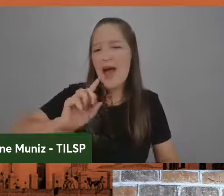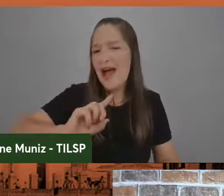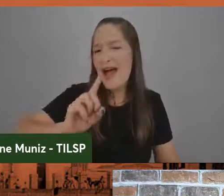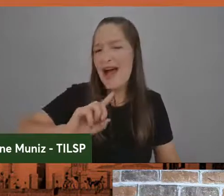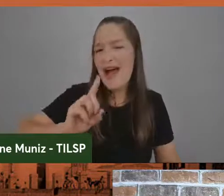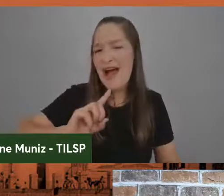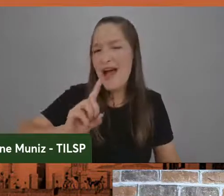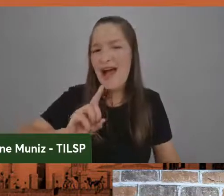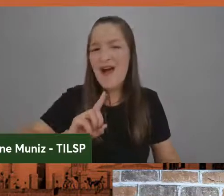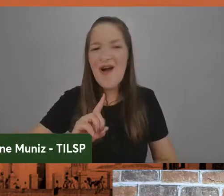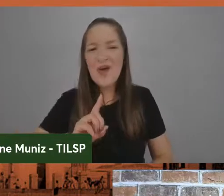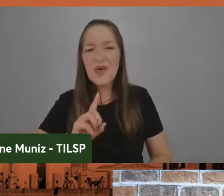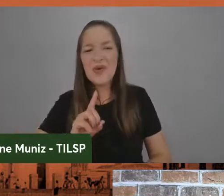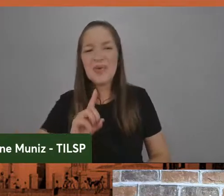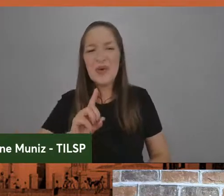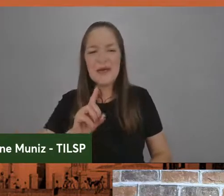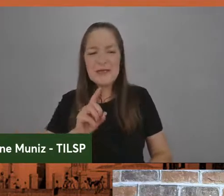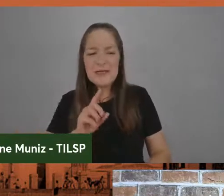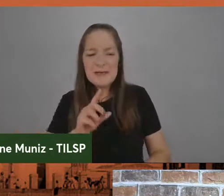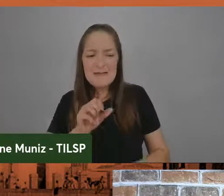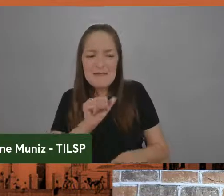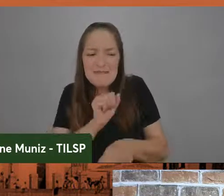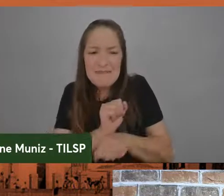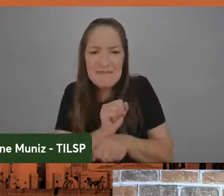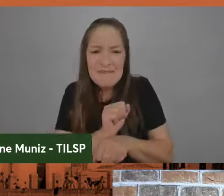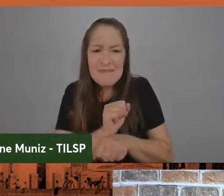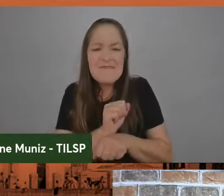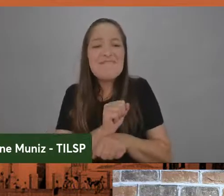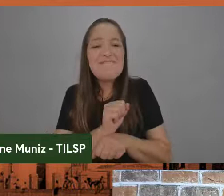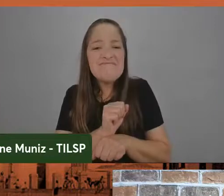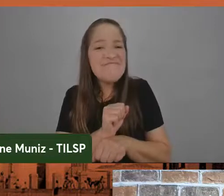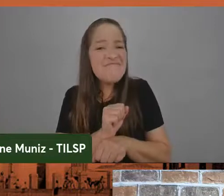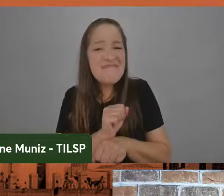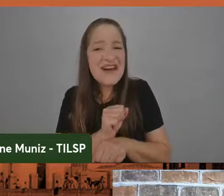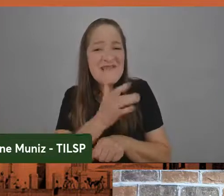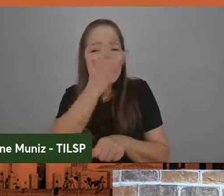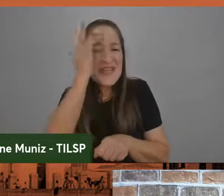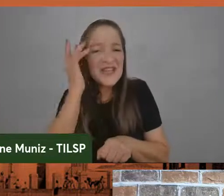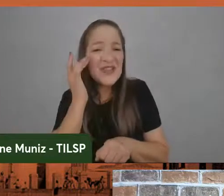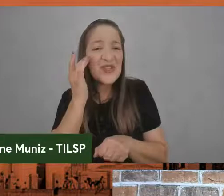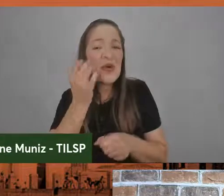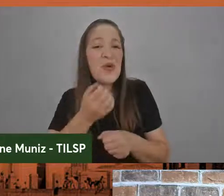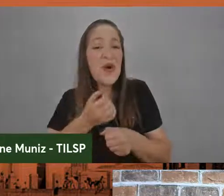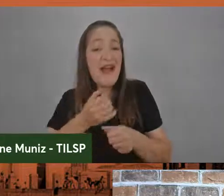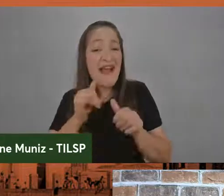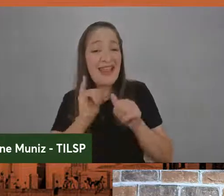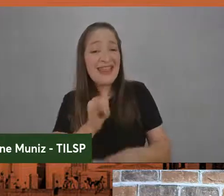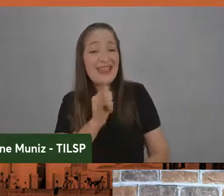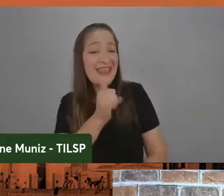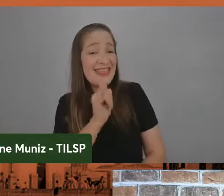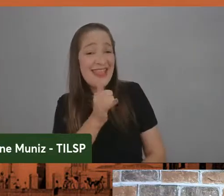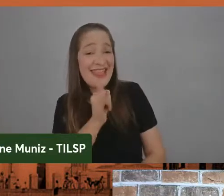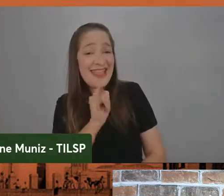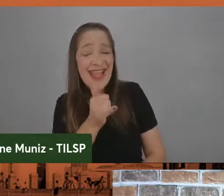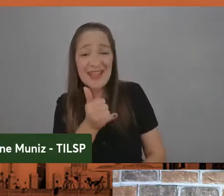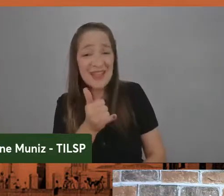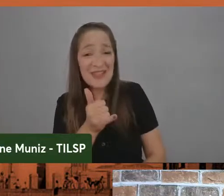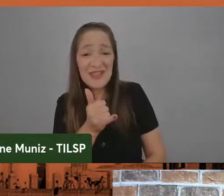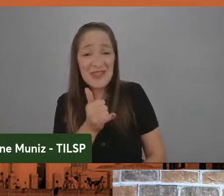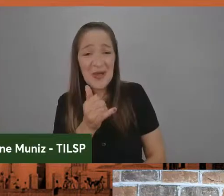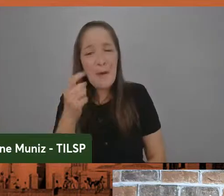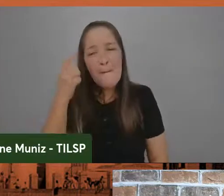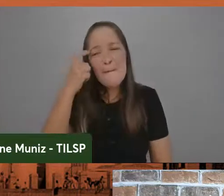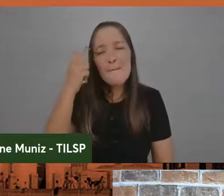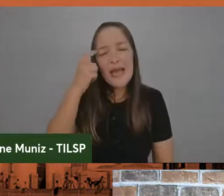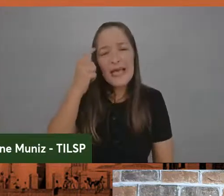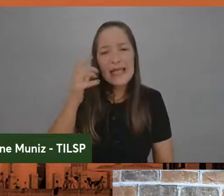o narrador ou aquilo que ele pensa e escreve, porque o narrador nem sempre se confunde com o autor